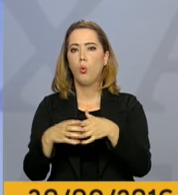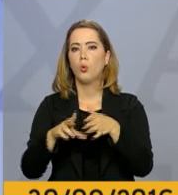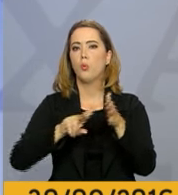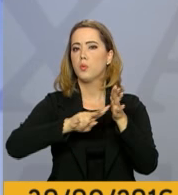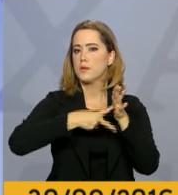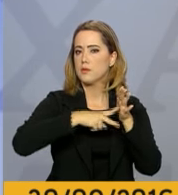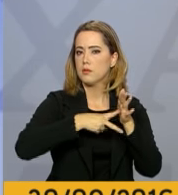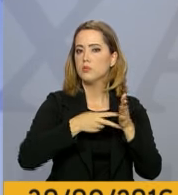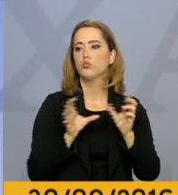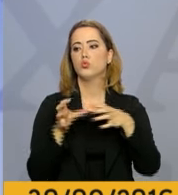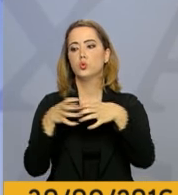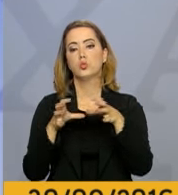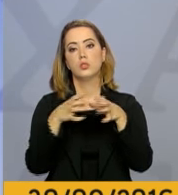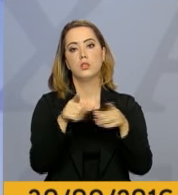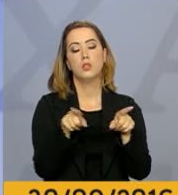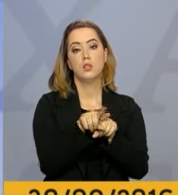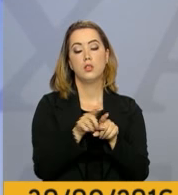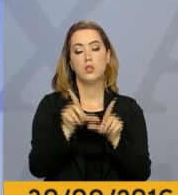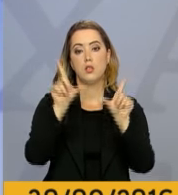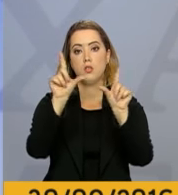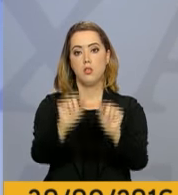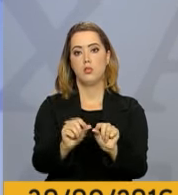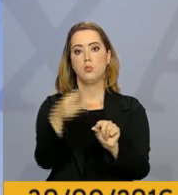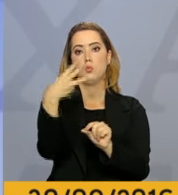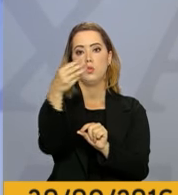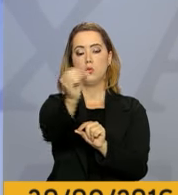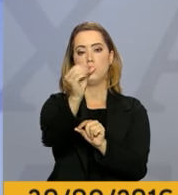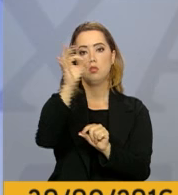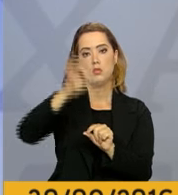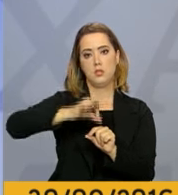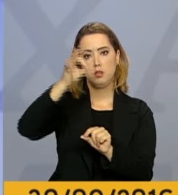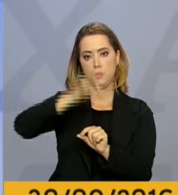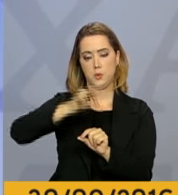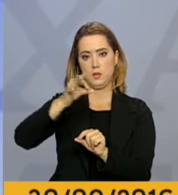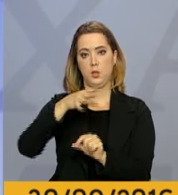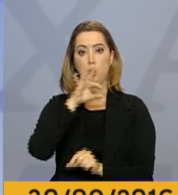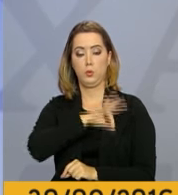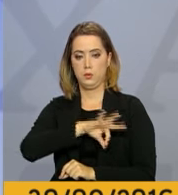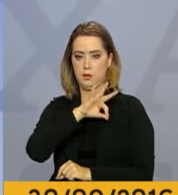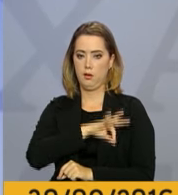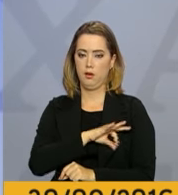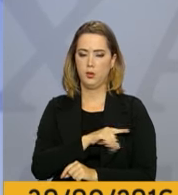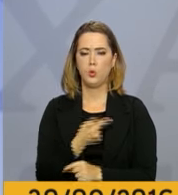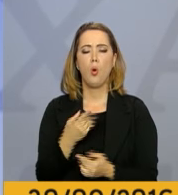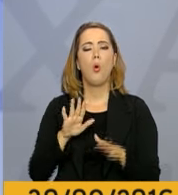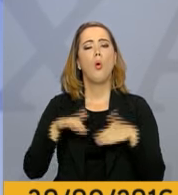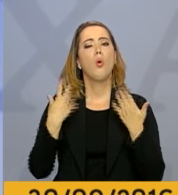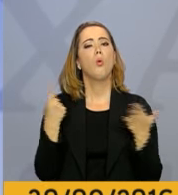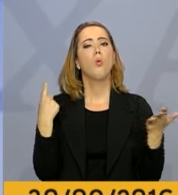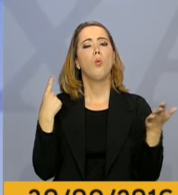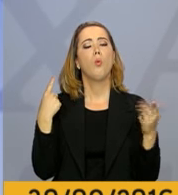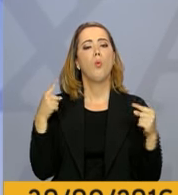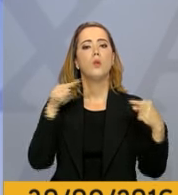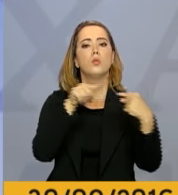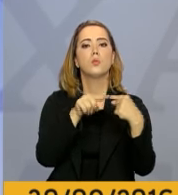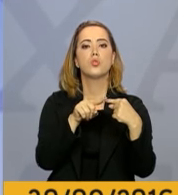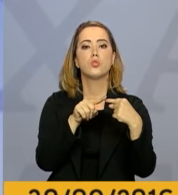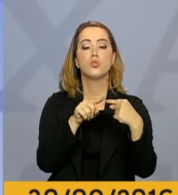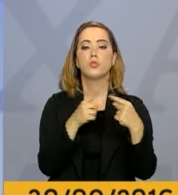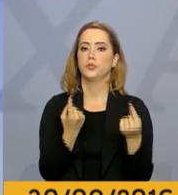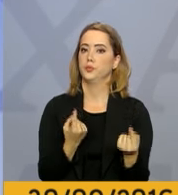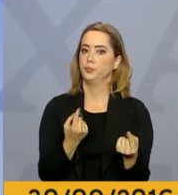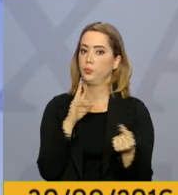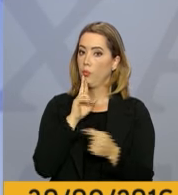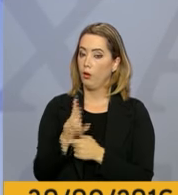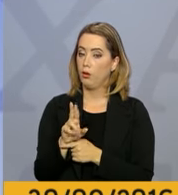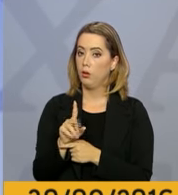né, de molde a reduzir 30% do salário. Qual era o objetivo? O objetivo era, primeiro, manter o emprego,